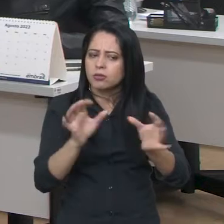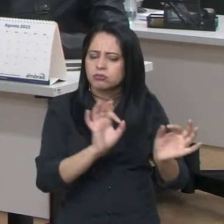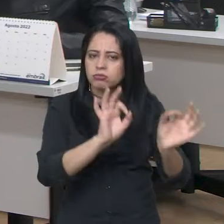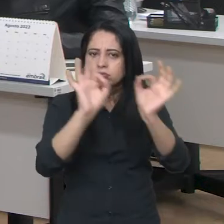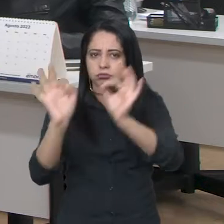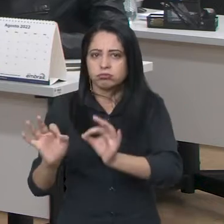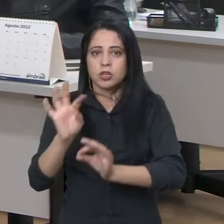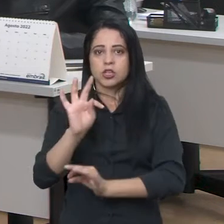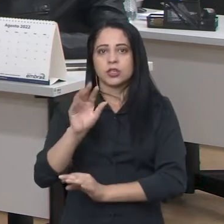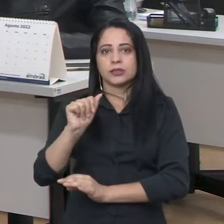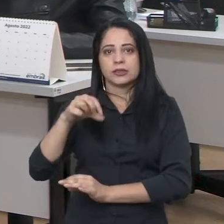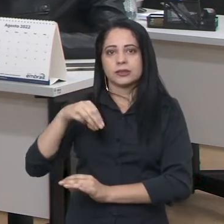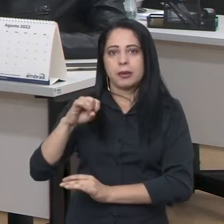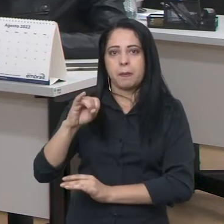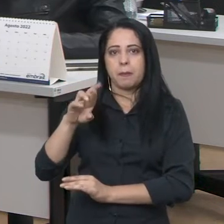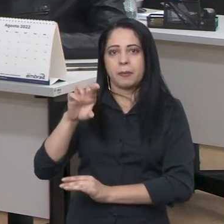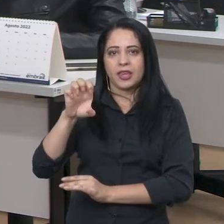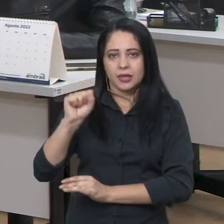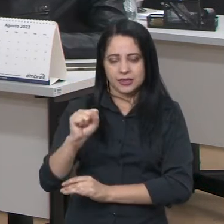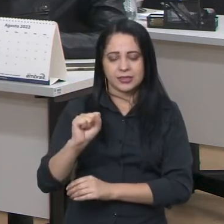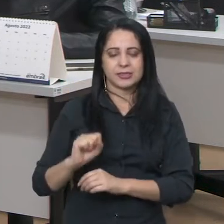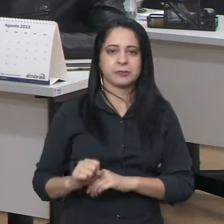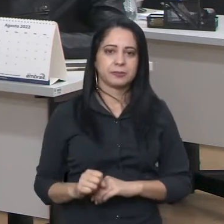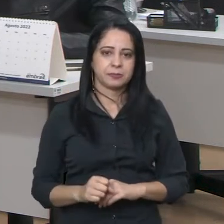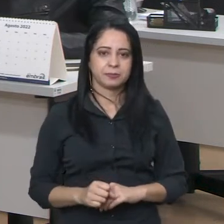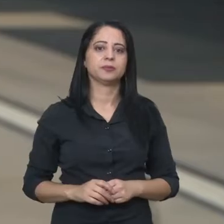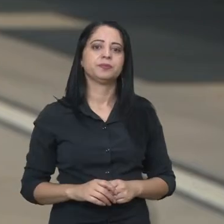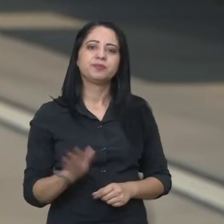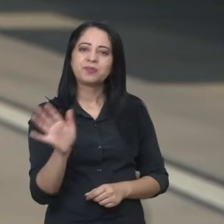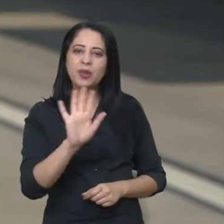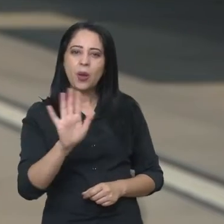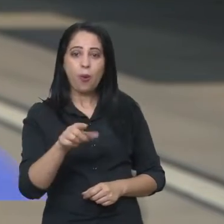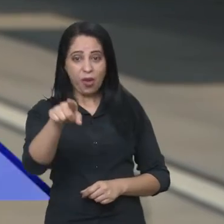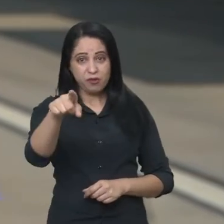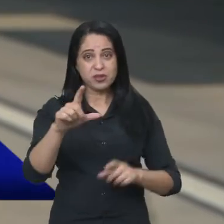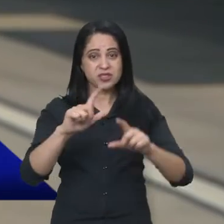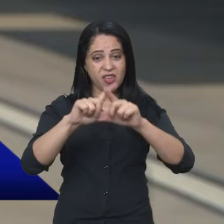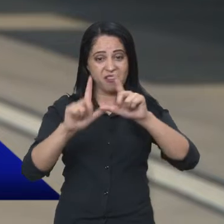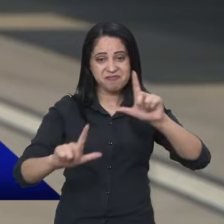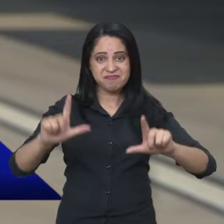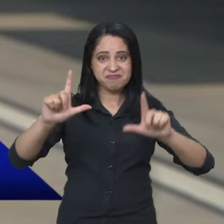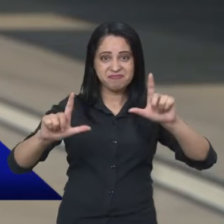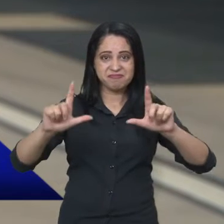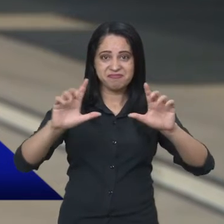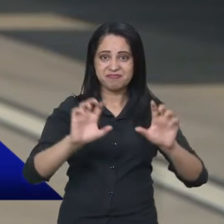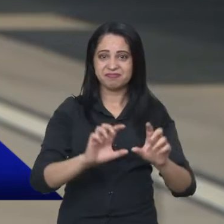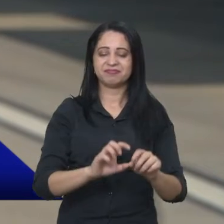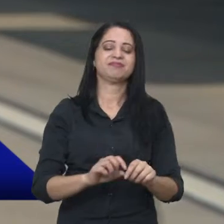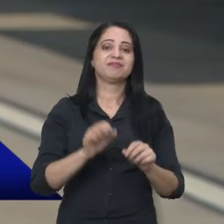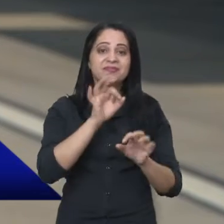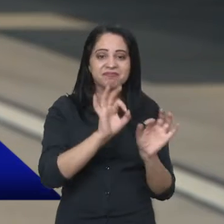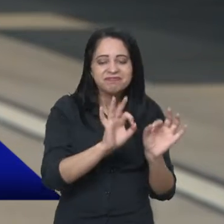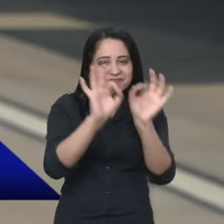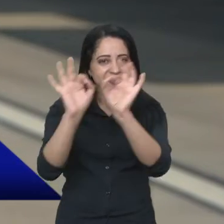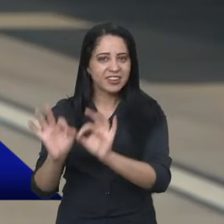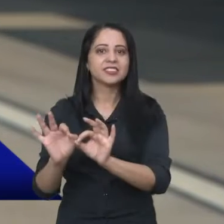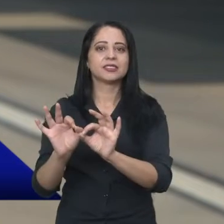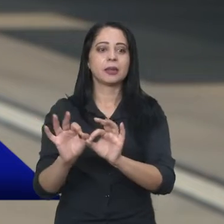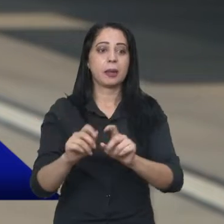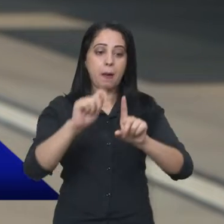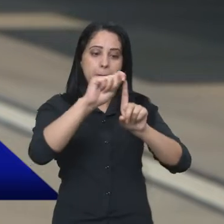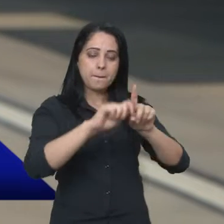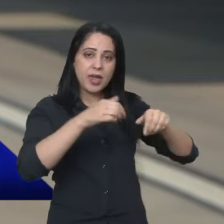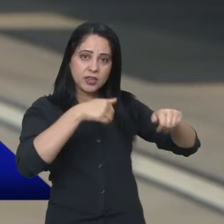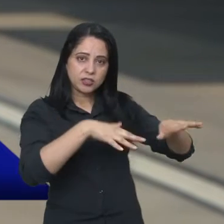detalhes é repórter Tamires Wick Tamires é com você Oi guerra oi para você que está assistindo a TV Câmara São José dos Campos